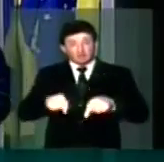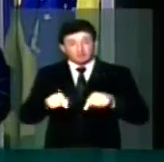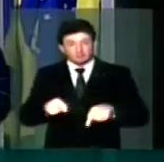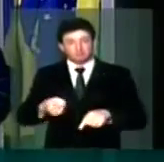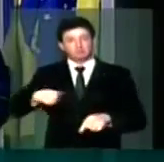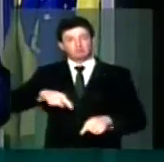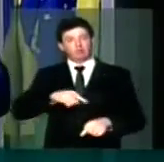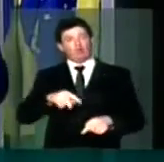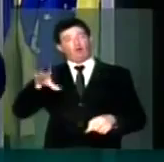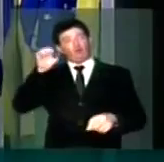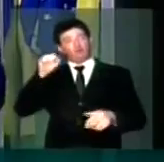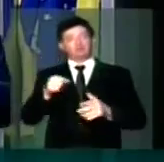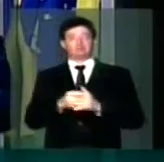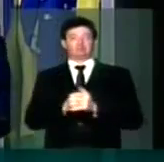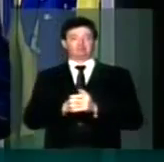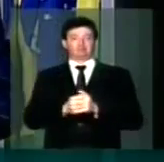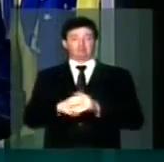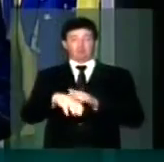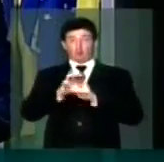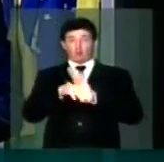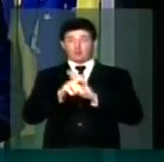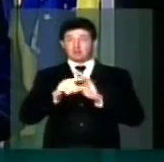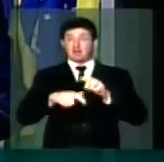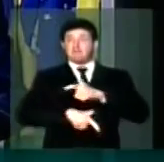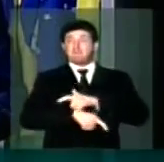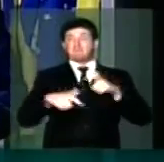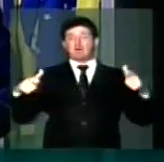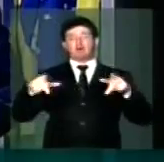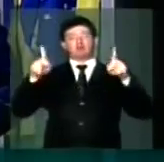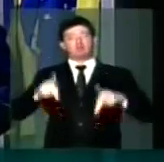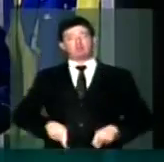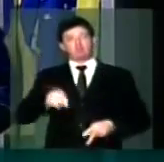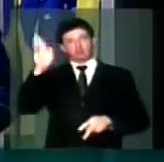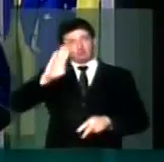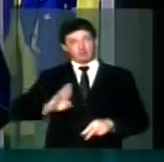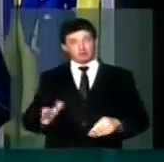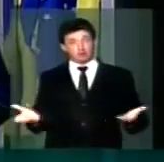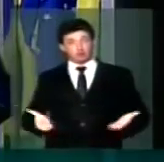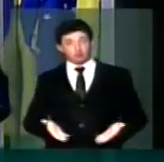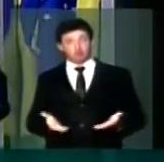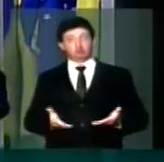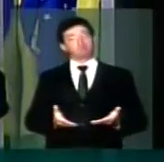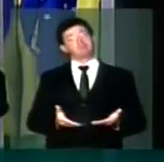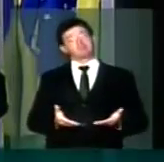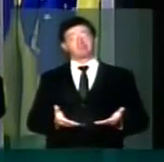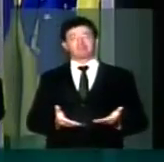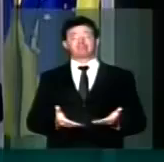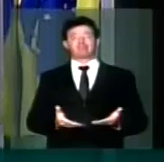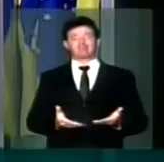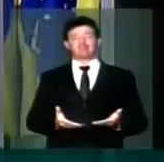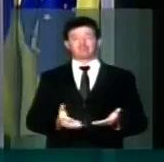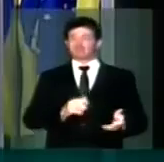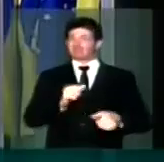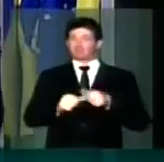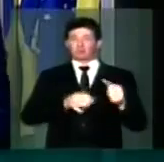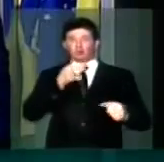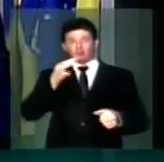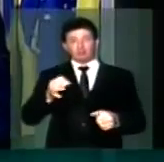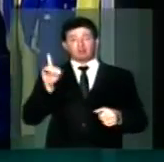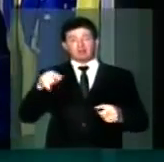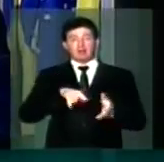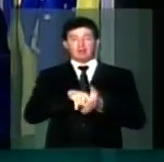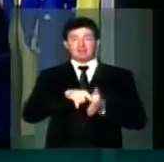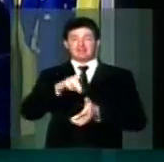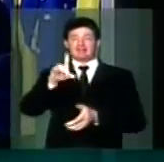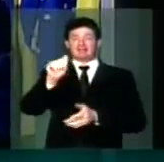nós ouvimos, que o conceito que a maioria da população brasileira tem é hoje o que aponta a